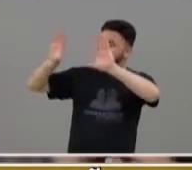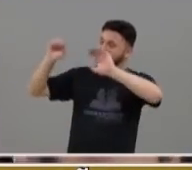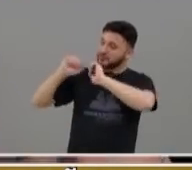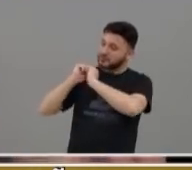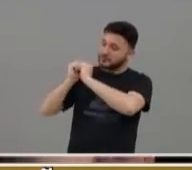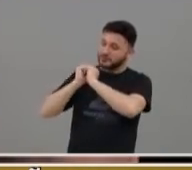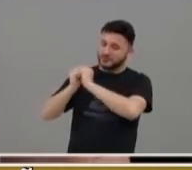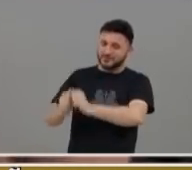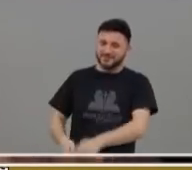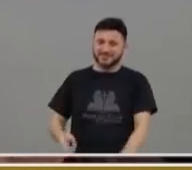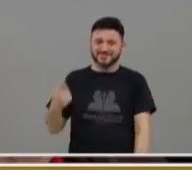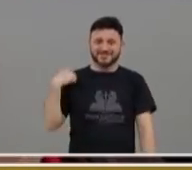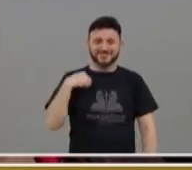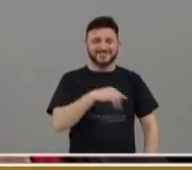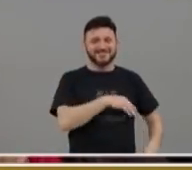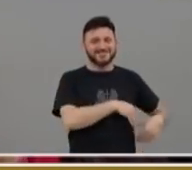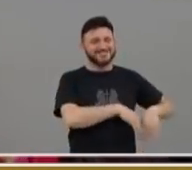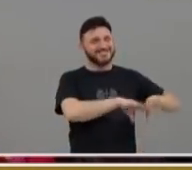vamos para o céu juntos.